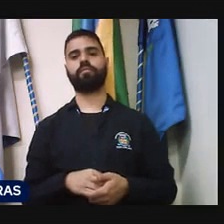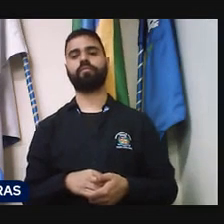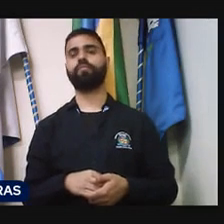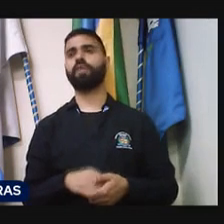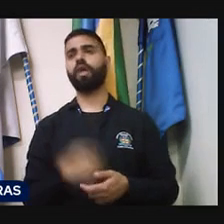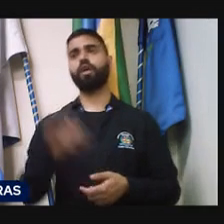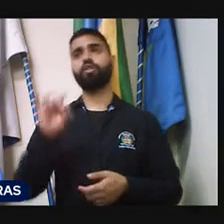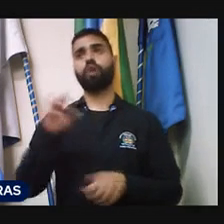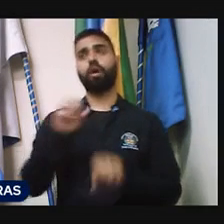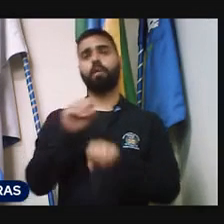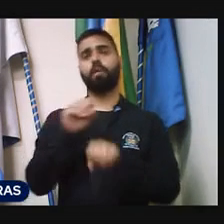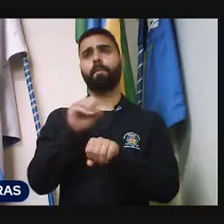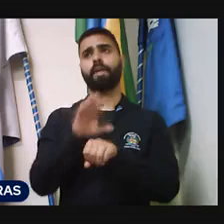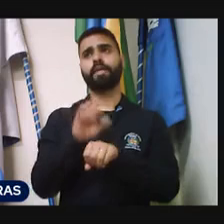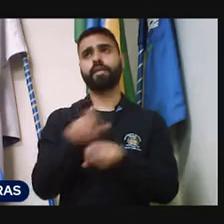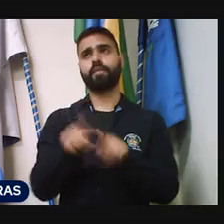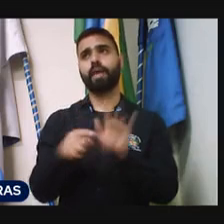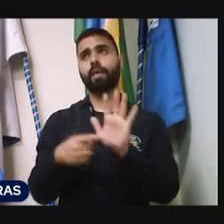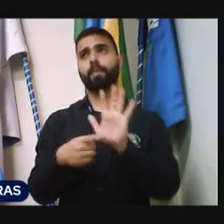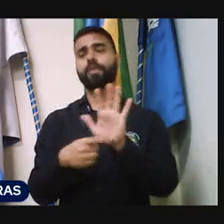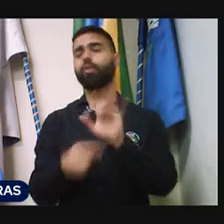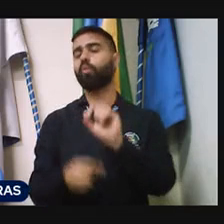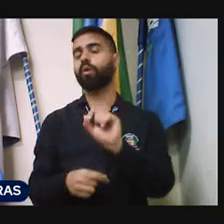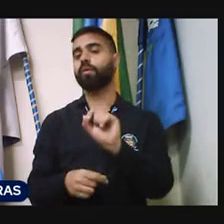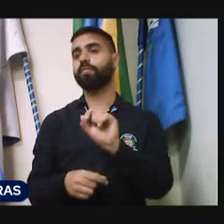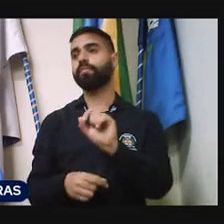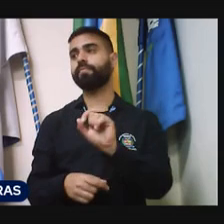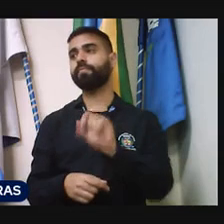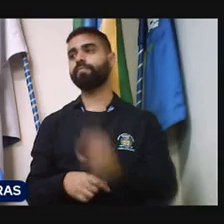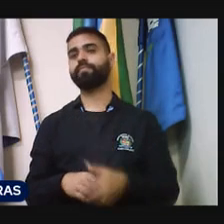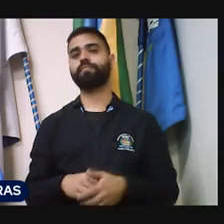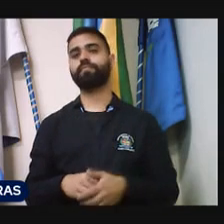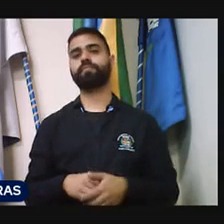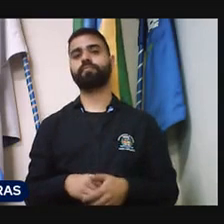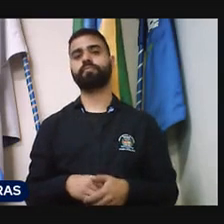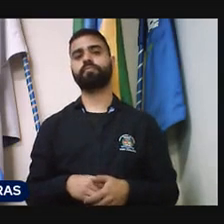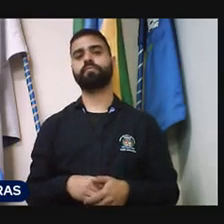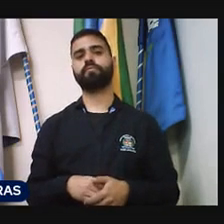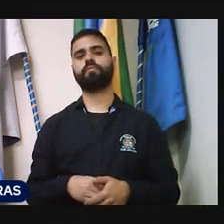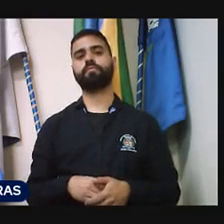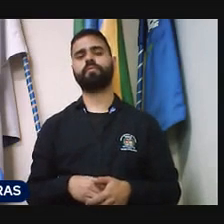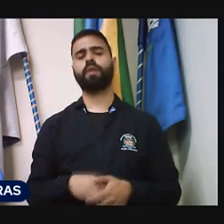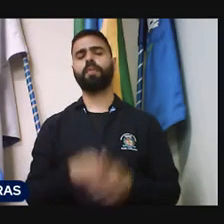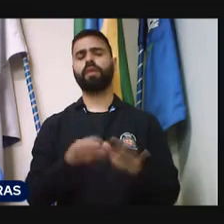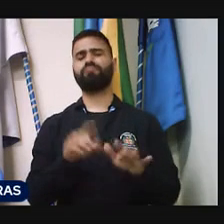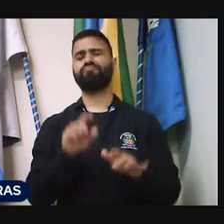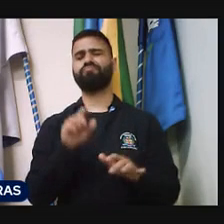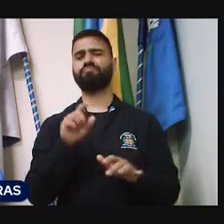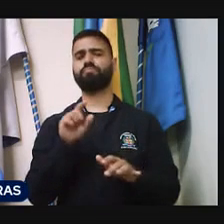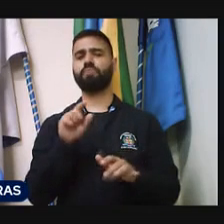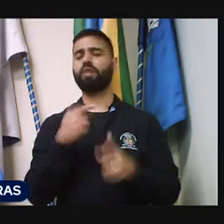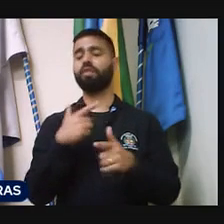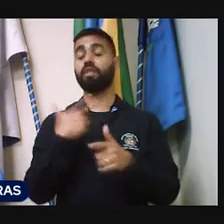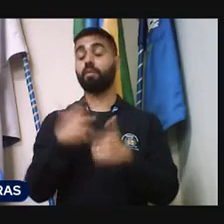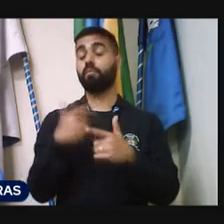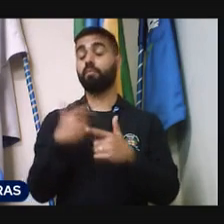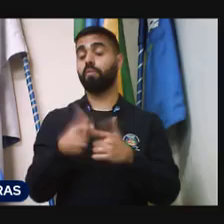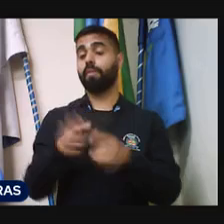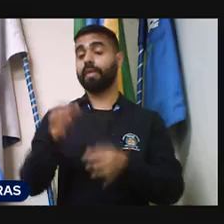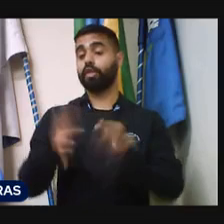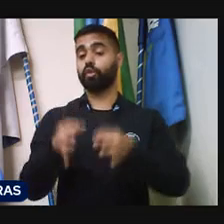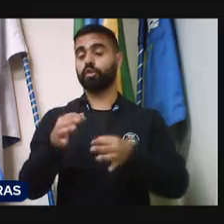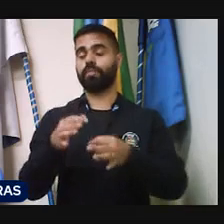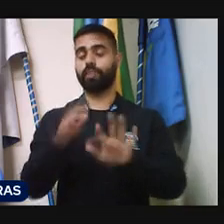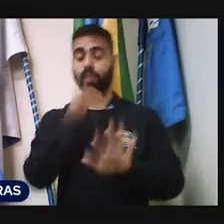está também apresentando para eles o seguinte que depois não venha a receber processo o que que eu tô dizendo isso e ela a